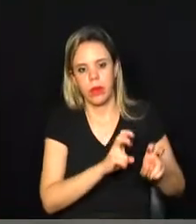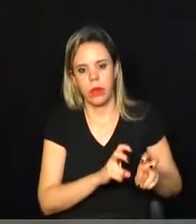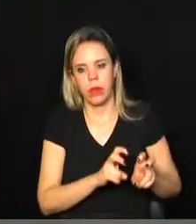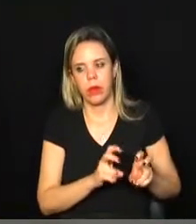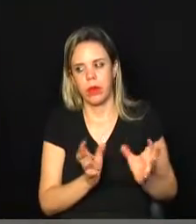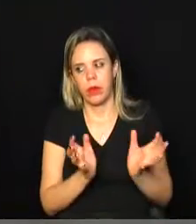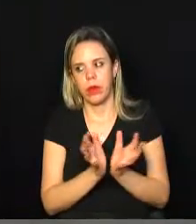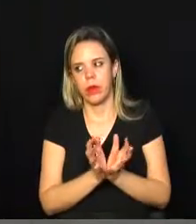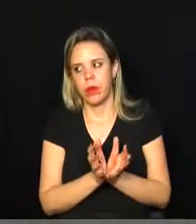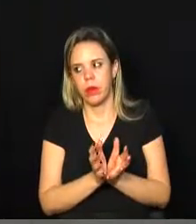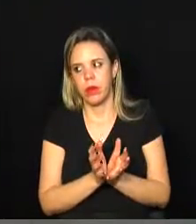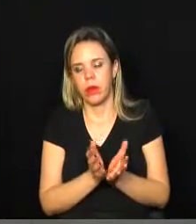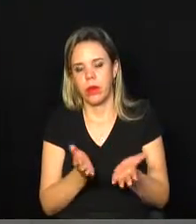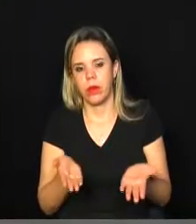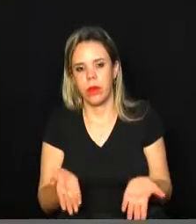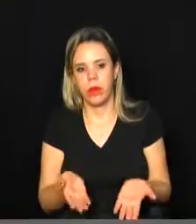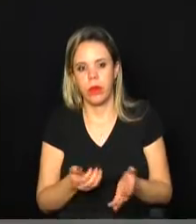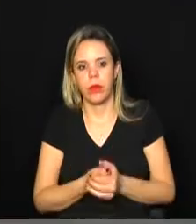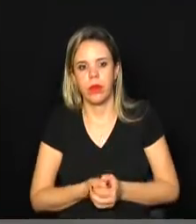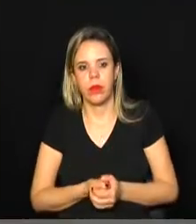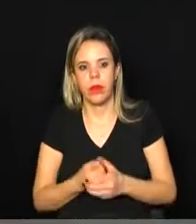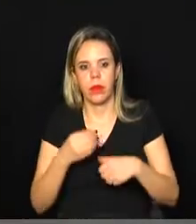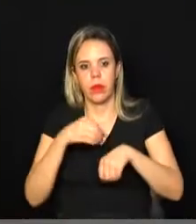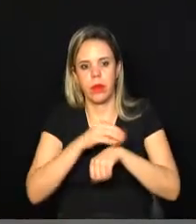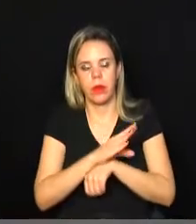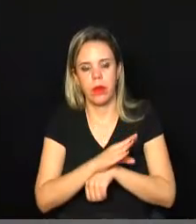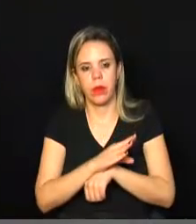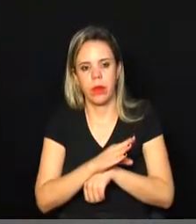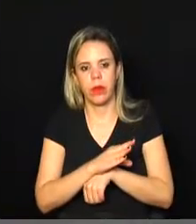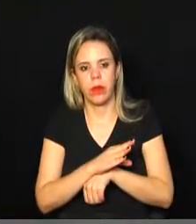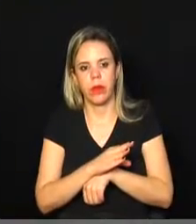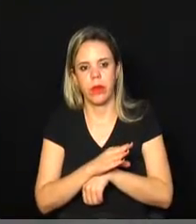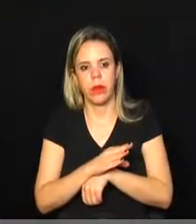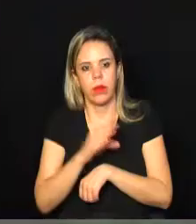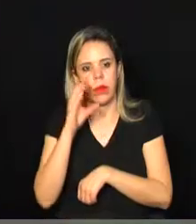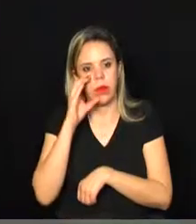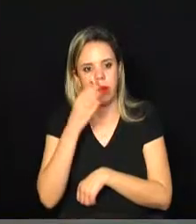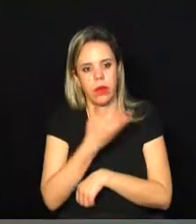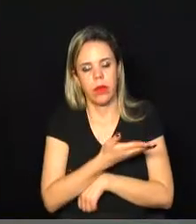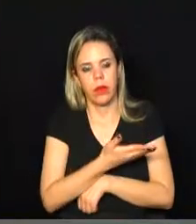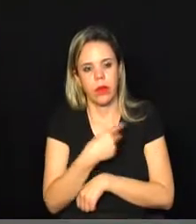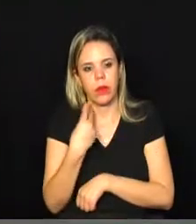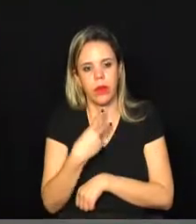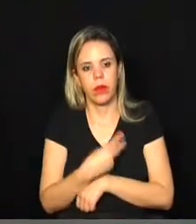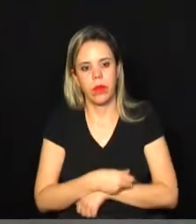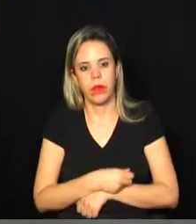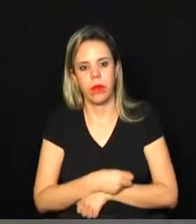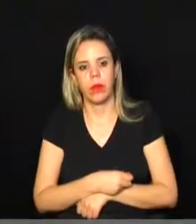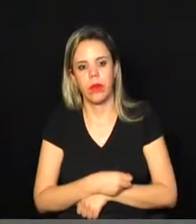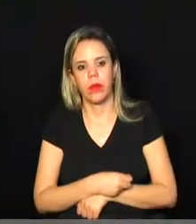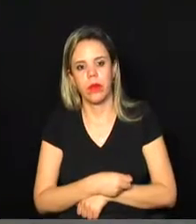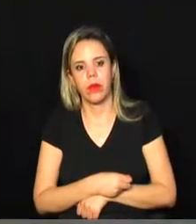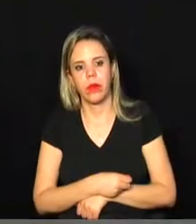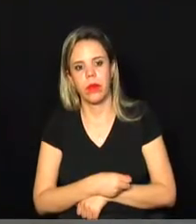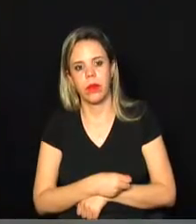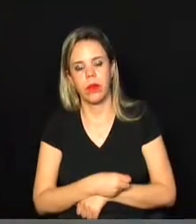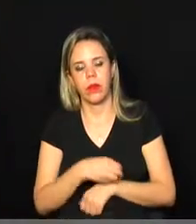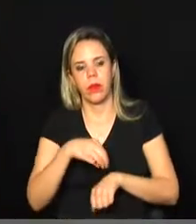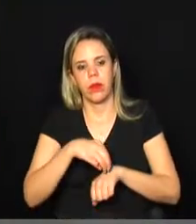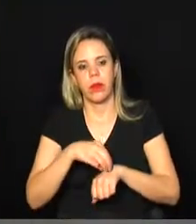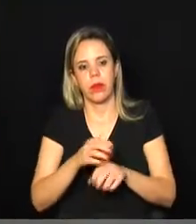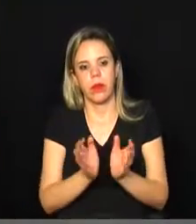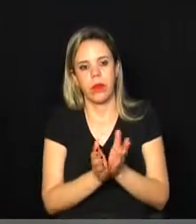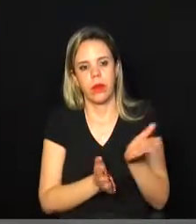afetos à comissão o passo a palavra que agora para o Luís Cirilo nosso Vereador e membro